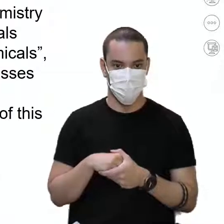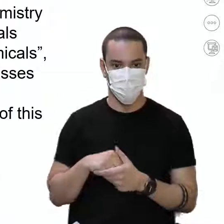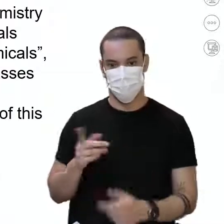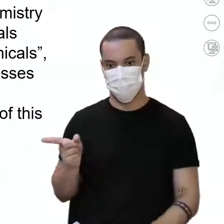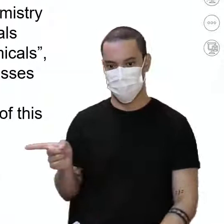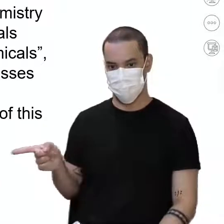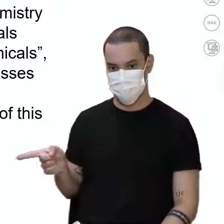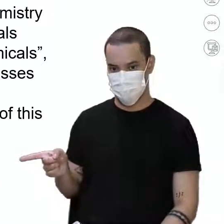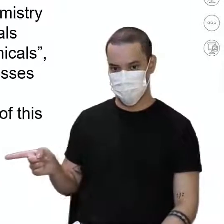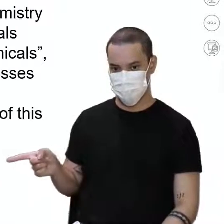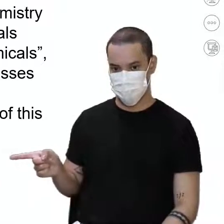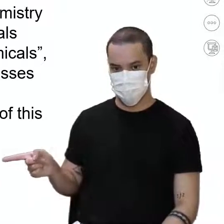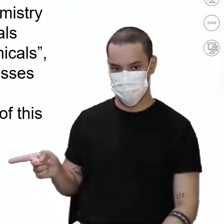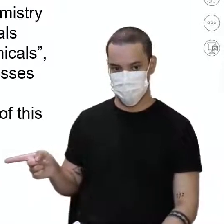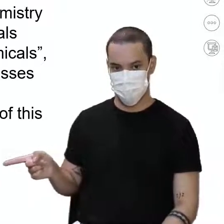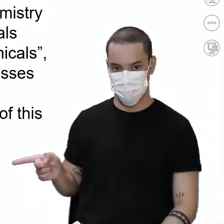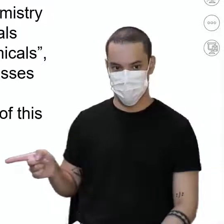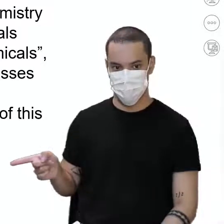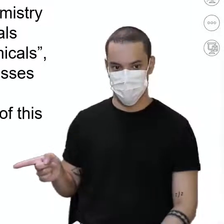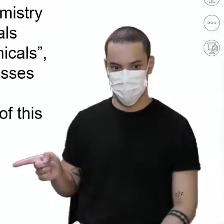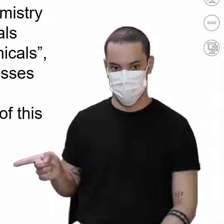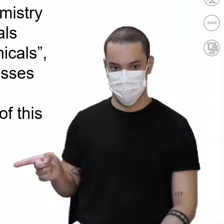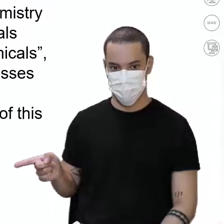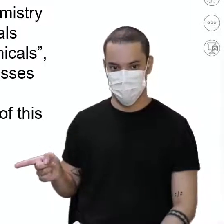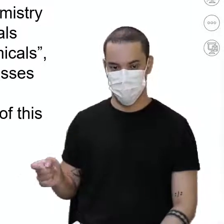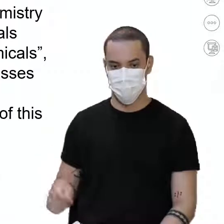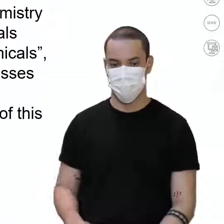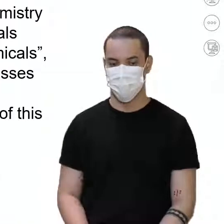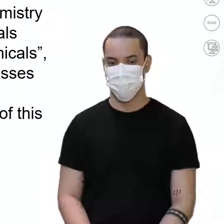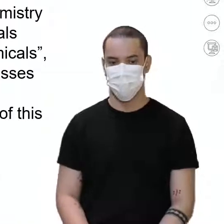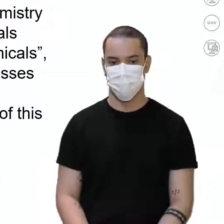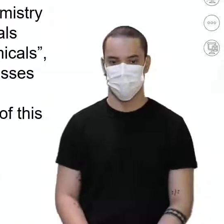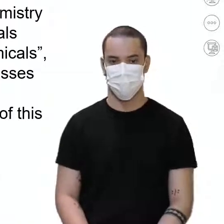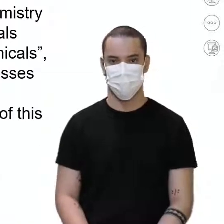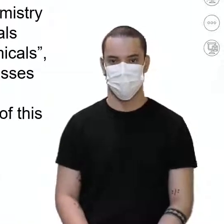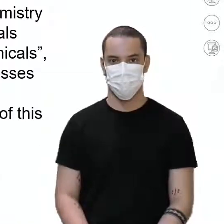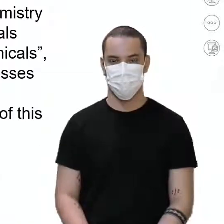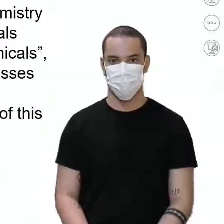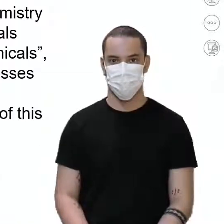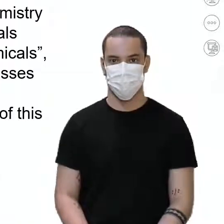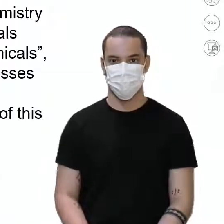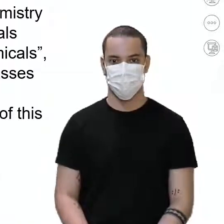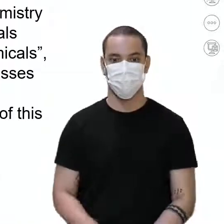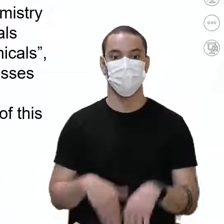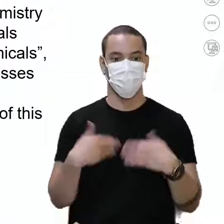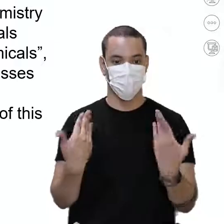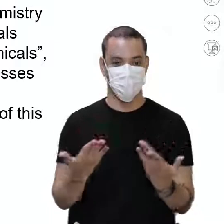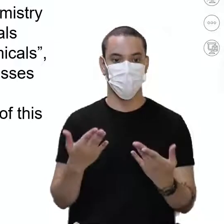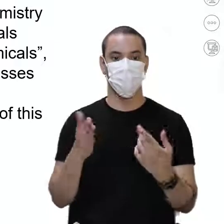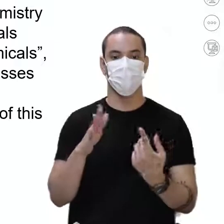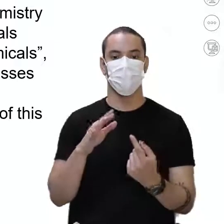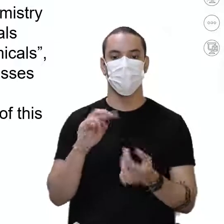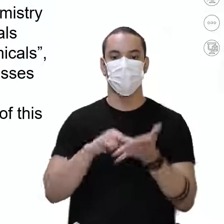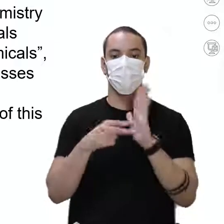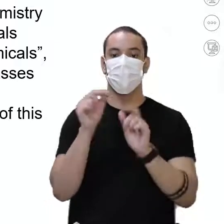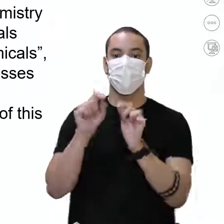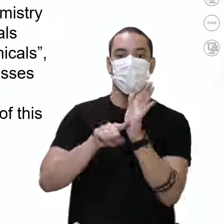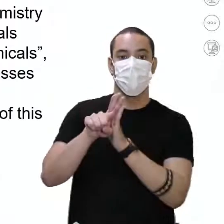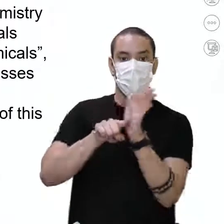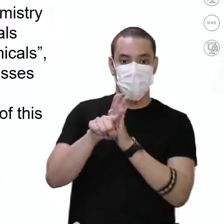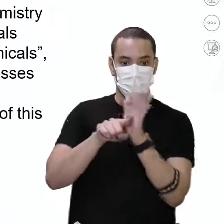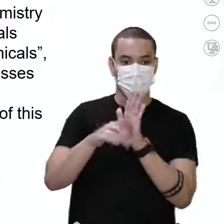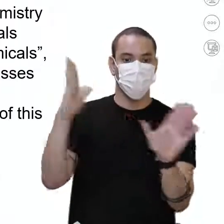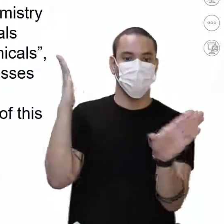Researchers have found that long-term relationships confer chemical benefits. Então, as pesquisas, elas